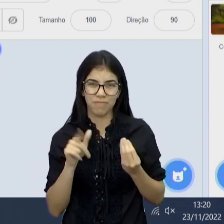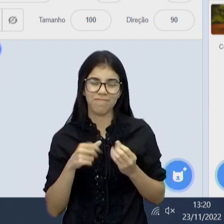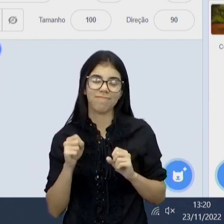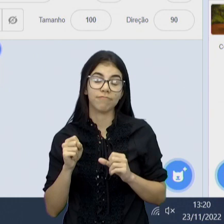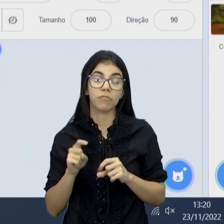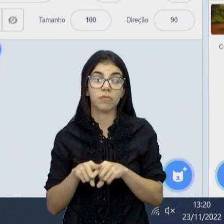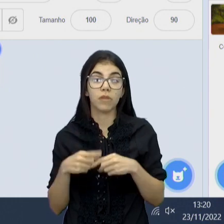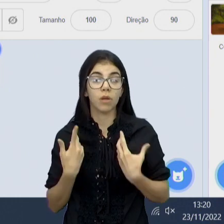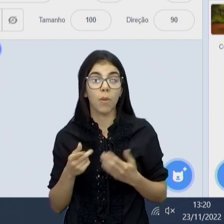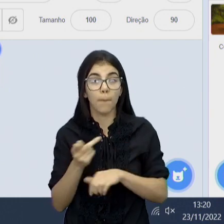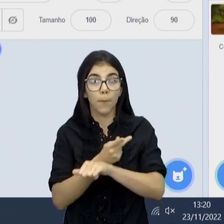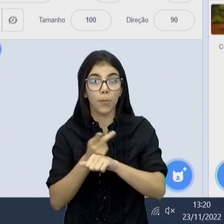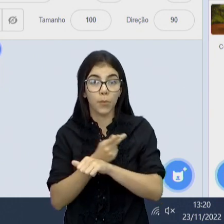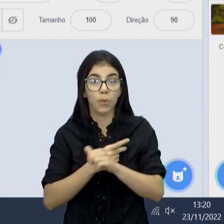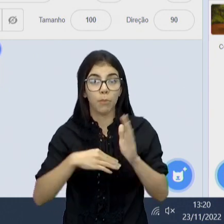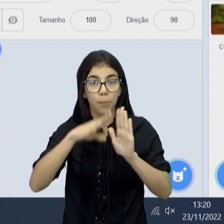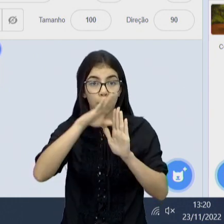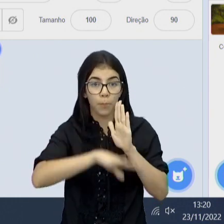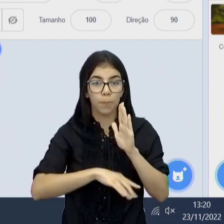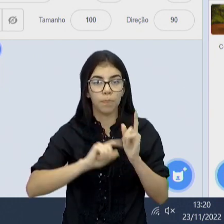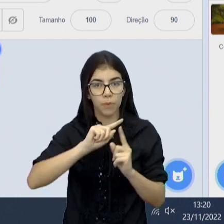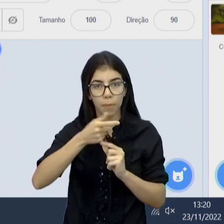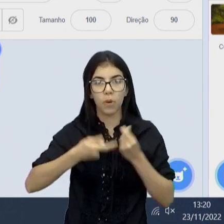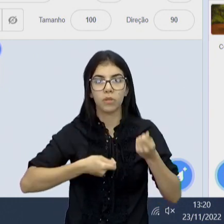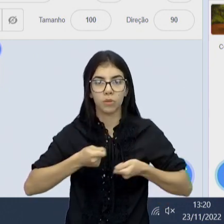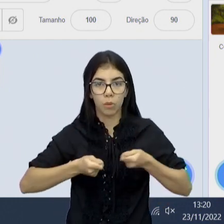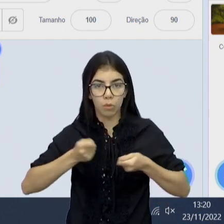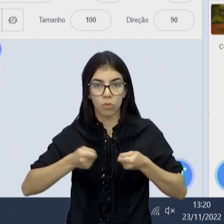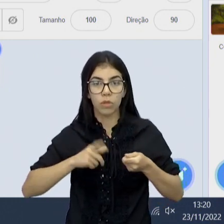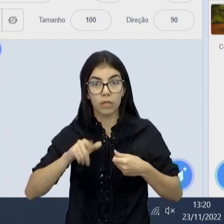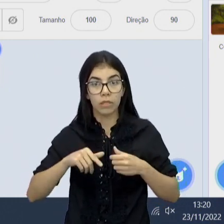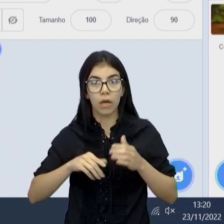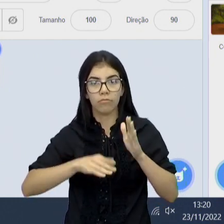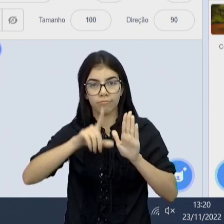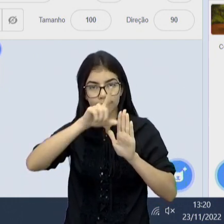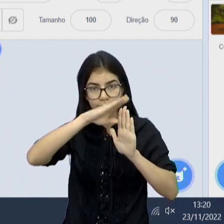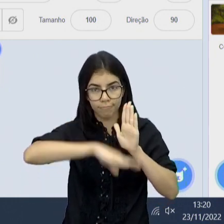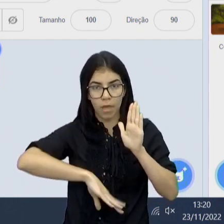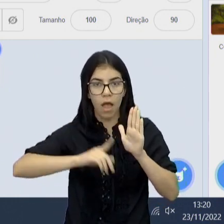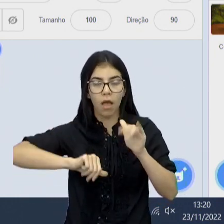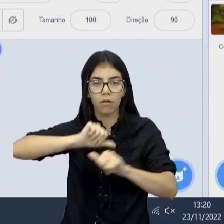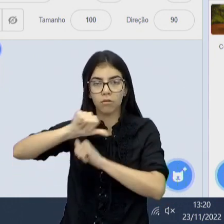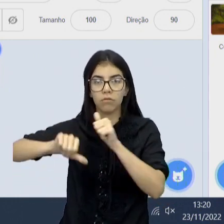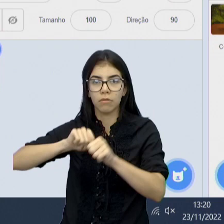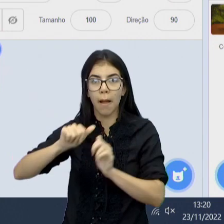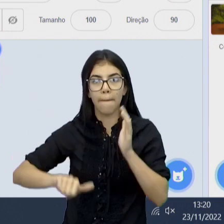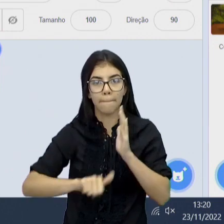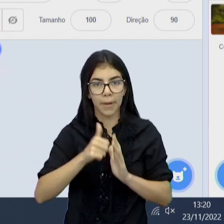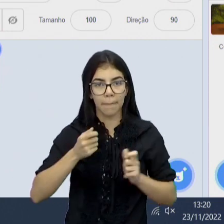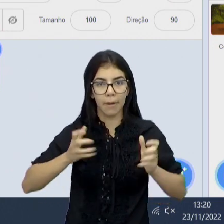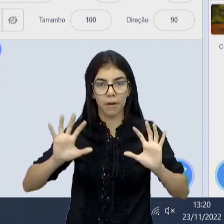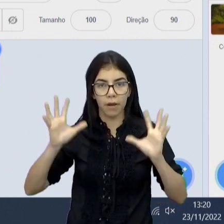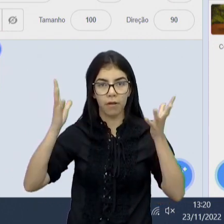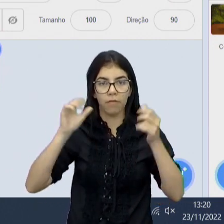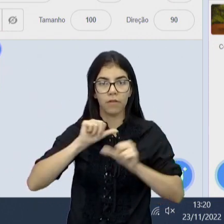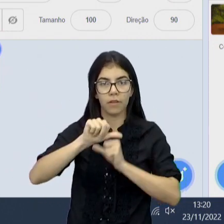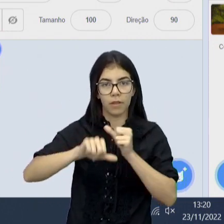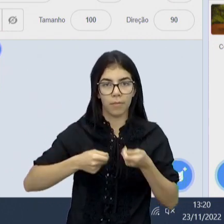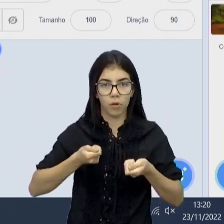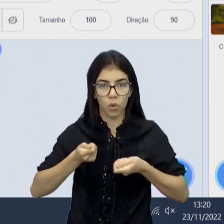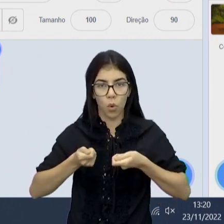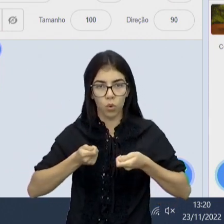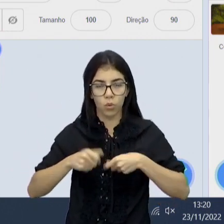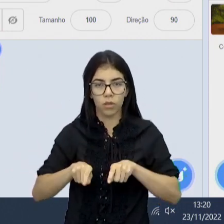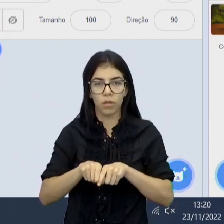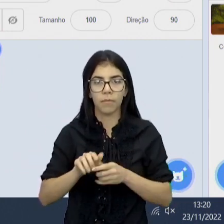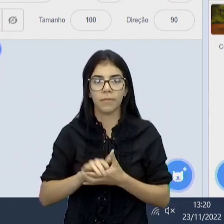São. Aí eu procuro. Se não tiver no eventos, ele tá no controle. Então, tanto que aqui na minha lousa tá ao contrário. Tinha que ser primeiro eventos, depois controle. Mas ok. Então